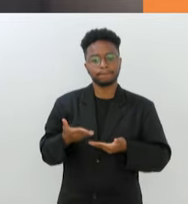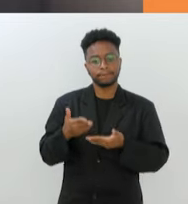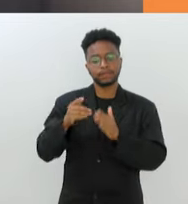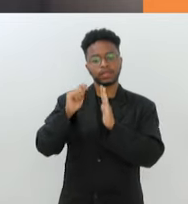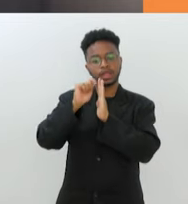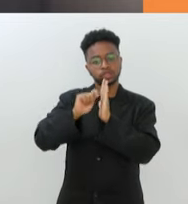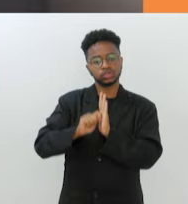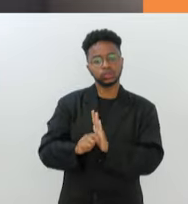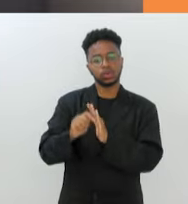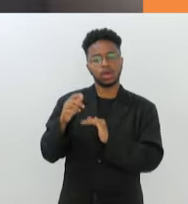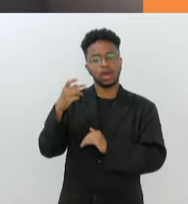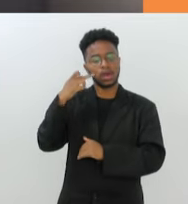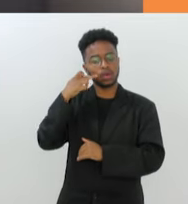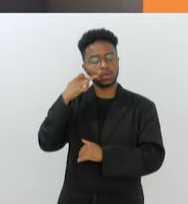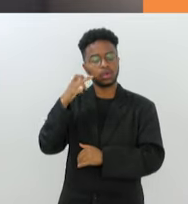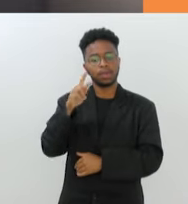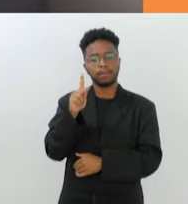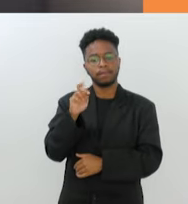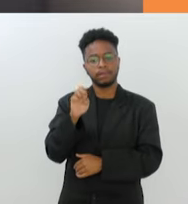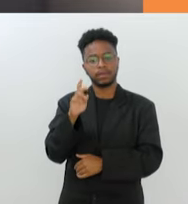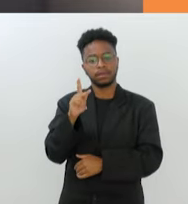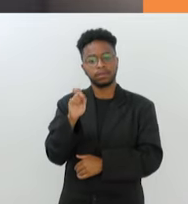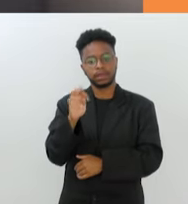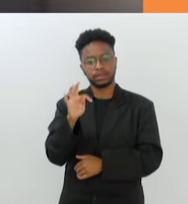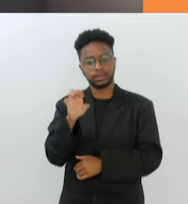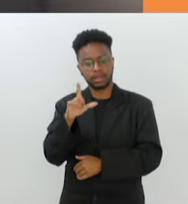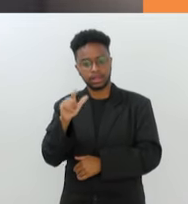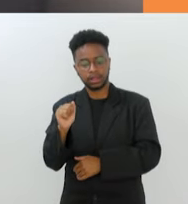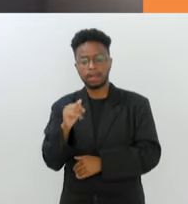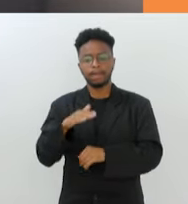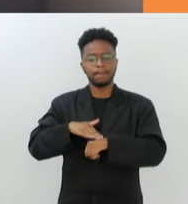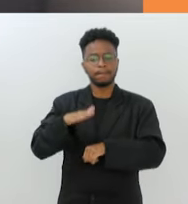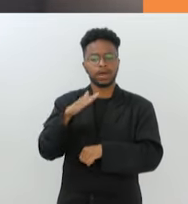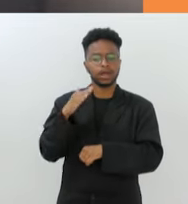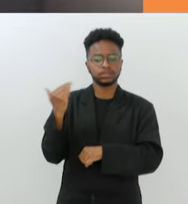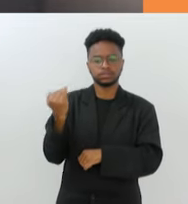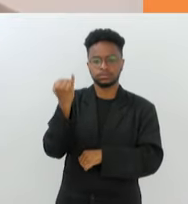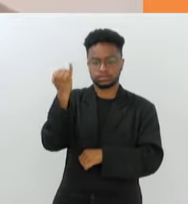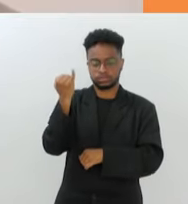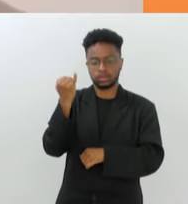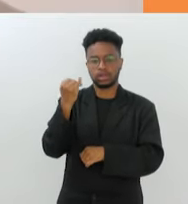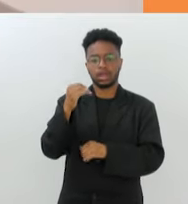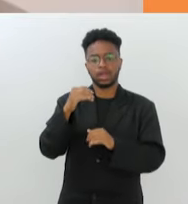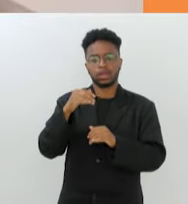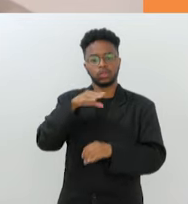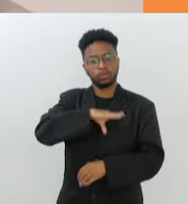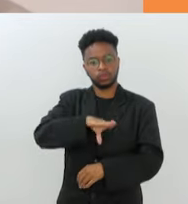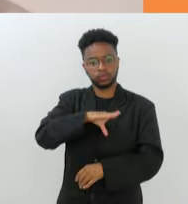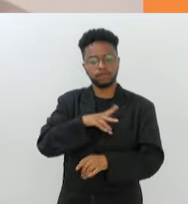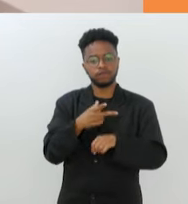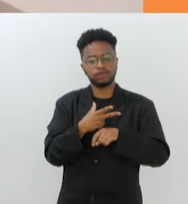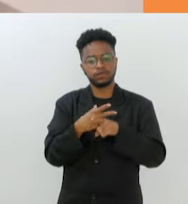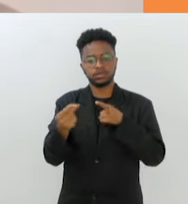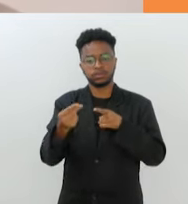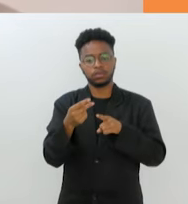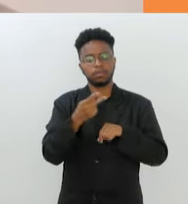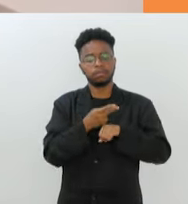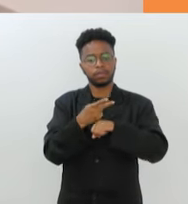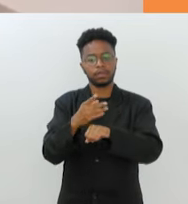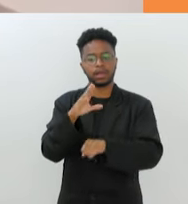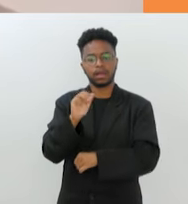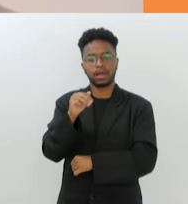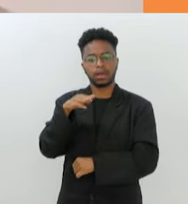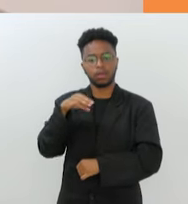Pepe Tela, um dos autores mais prestigiados da língua portuguesa, vencedor do Prêmio Camões de